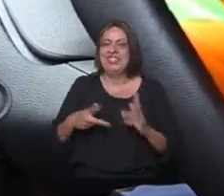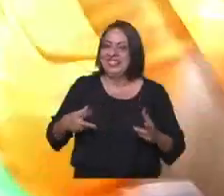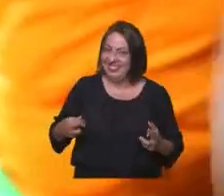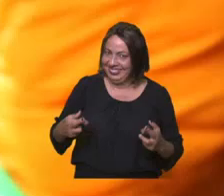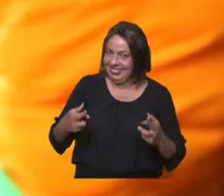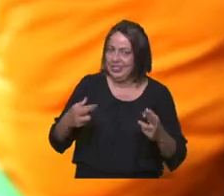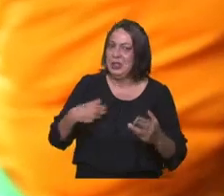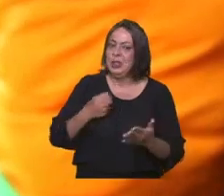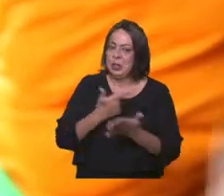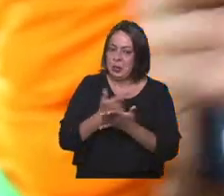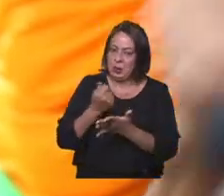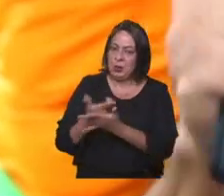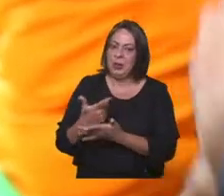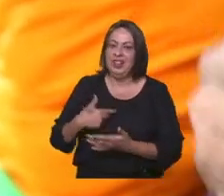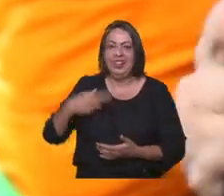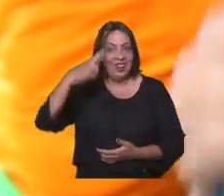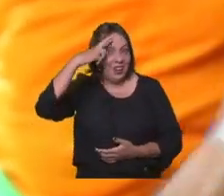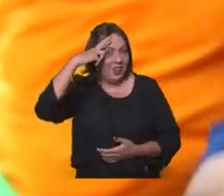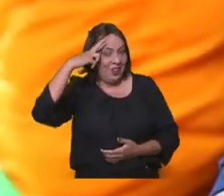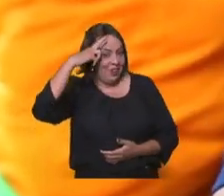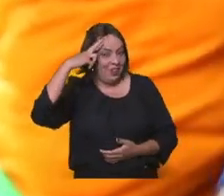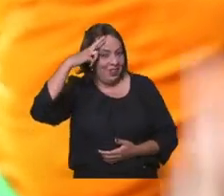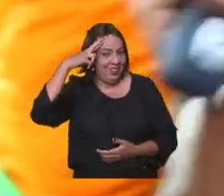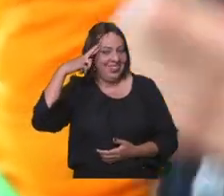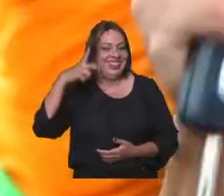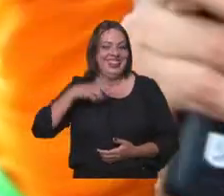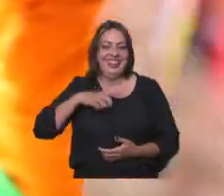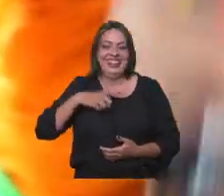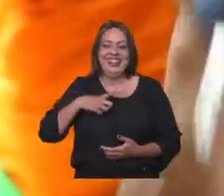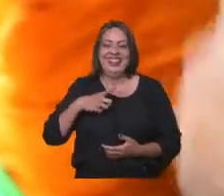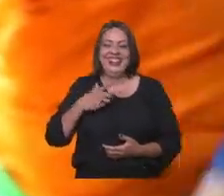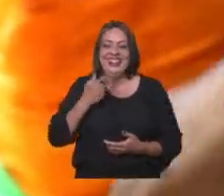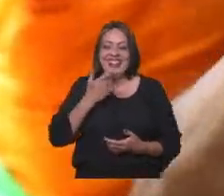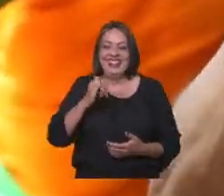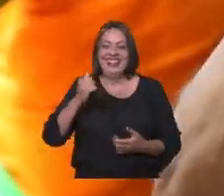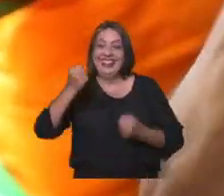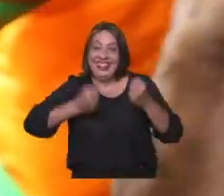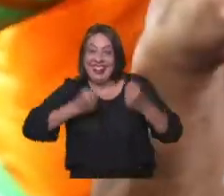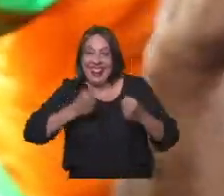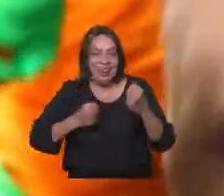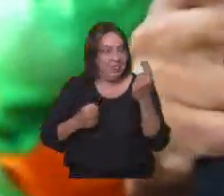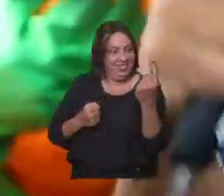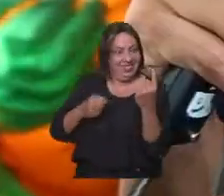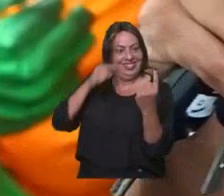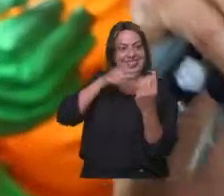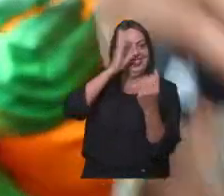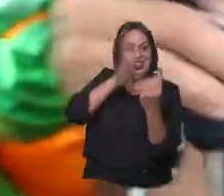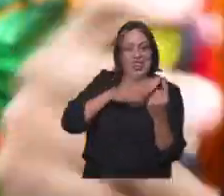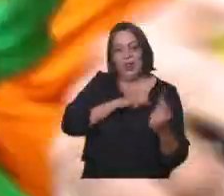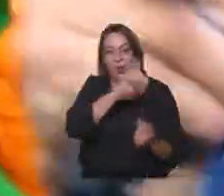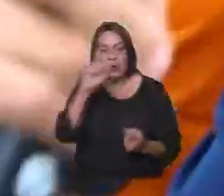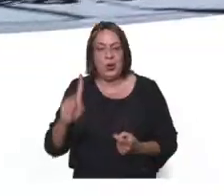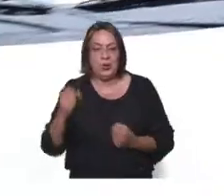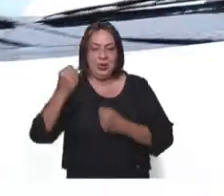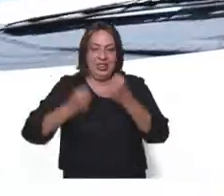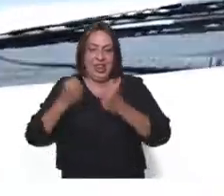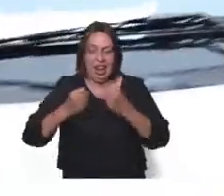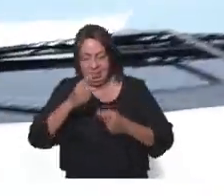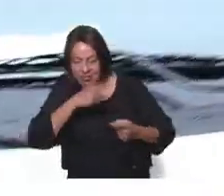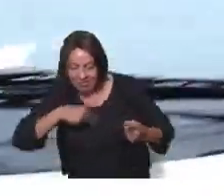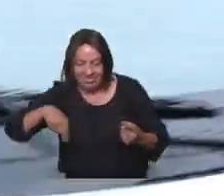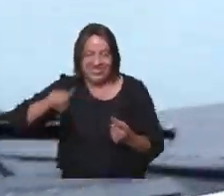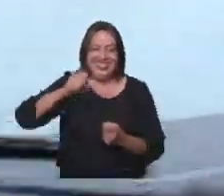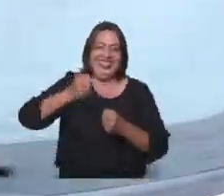o Caju Cap. Angélio, agora já falei dentro de um carro, agora eu quero falar no outro. Foi dois que eu ganhei, meu irmão. Vamos lá, meu irmão.